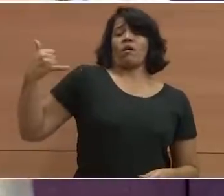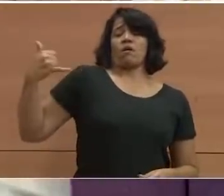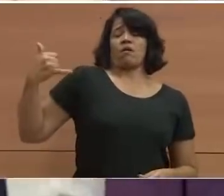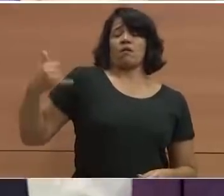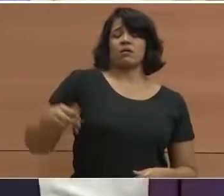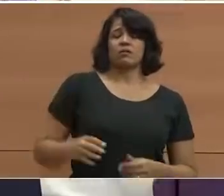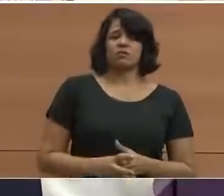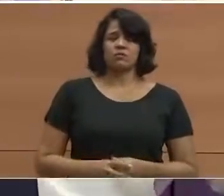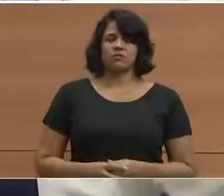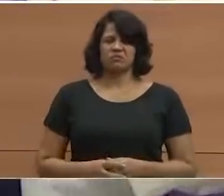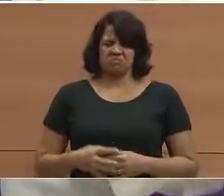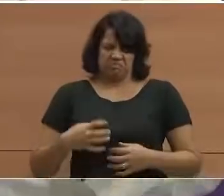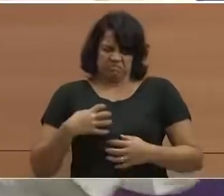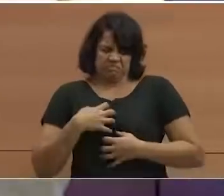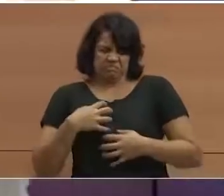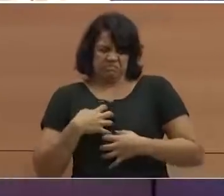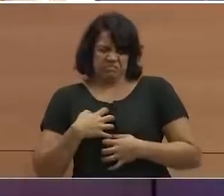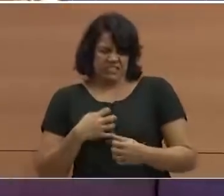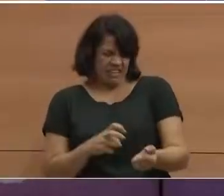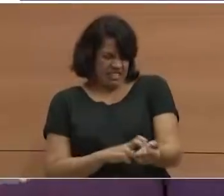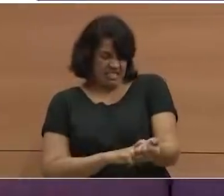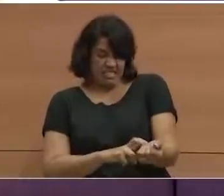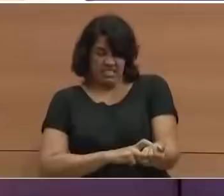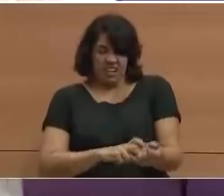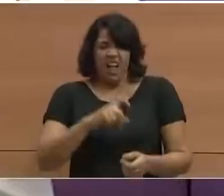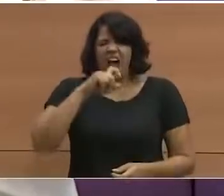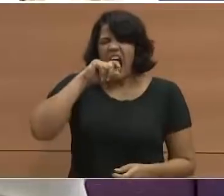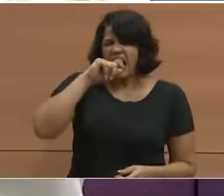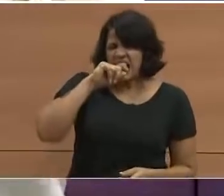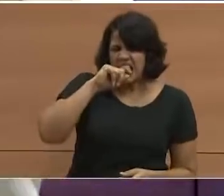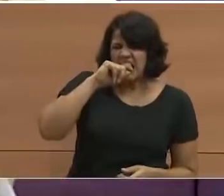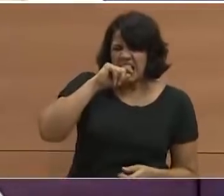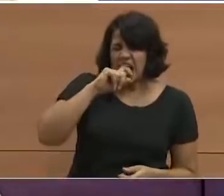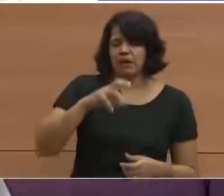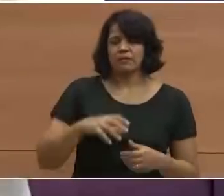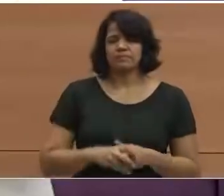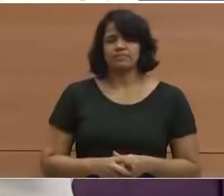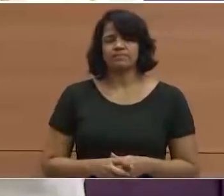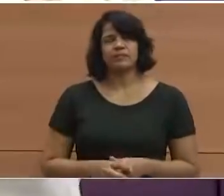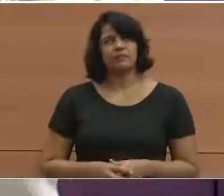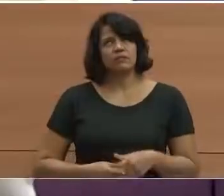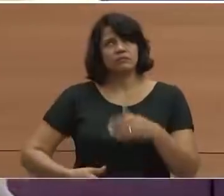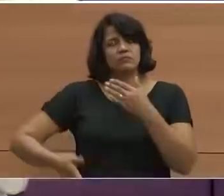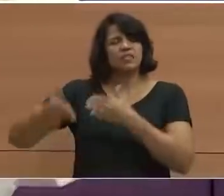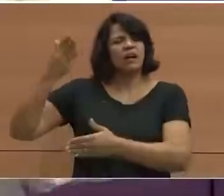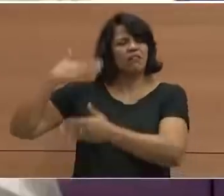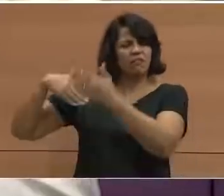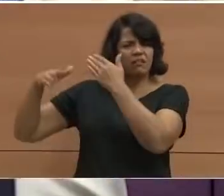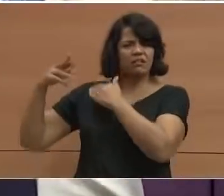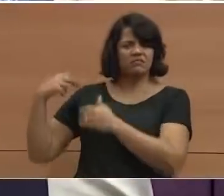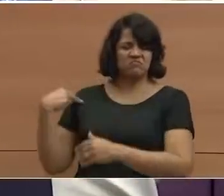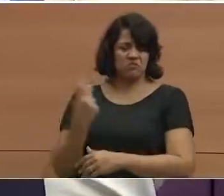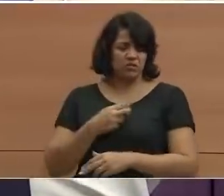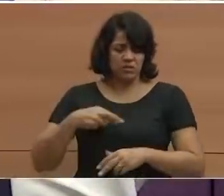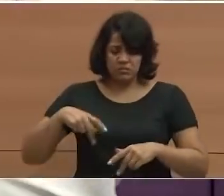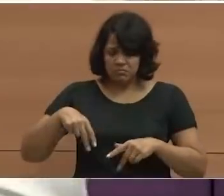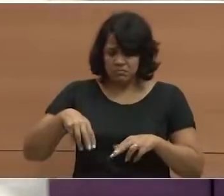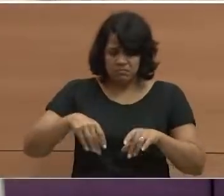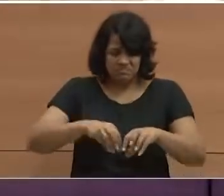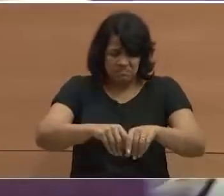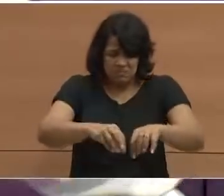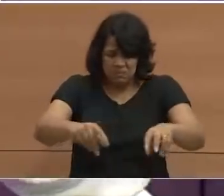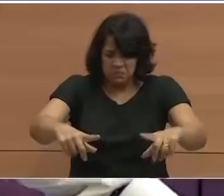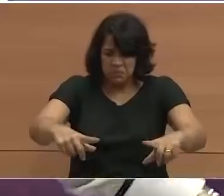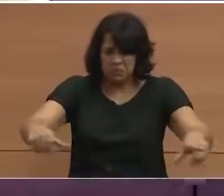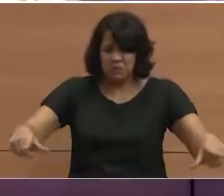mágoa, não é isso? A gente não saía do lugar, eram 40 anos no deserto, sempre no mesmo lugar, não crescendo. Graças a Deus o Senhor nos tirou